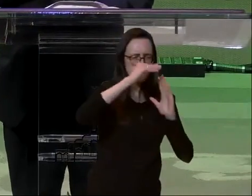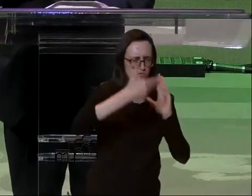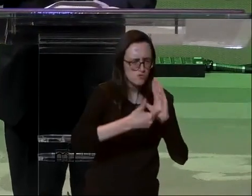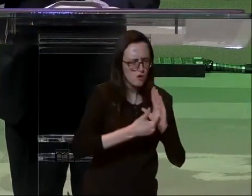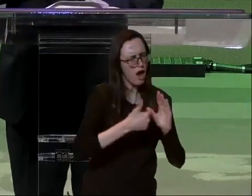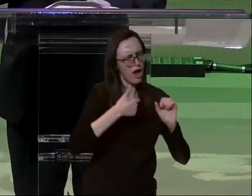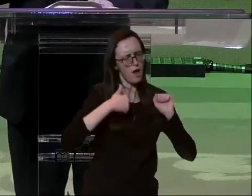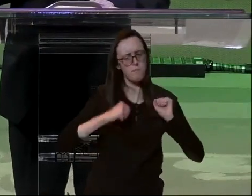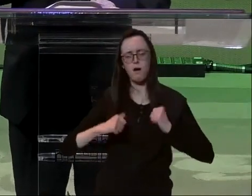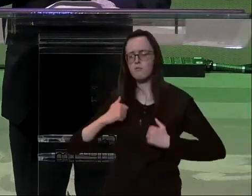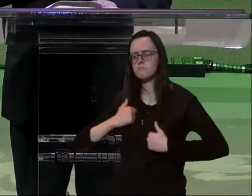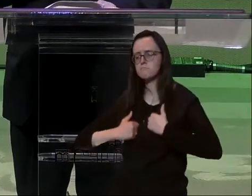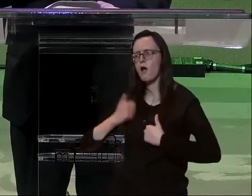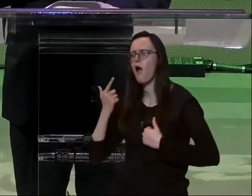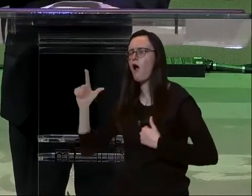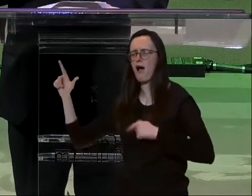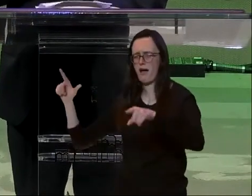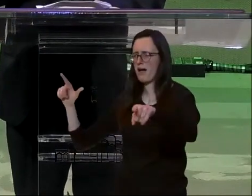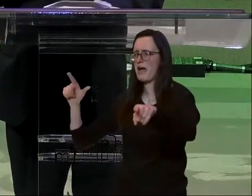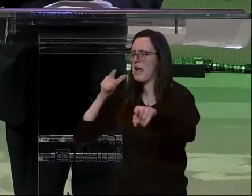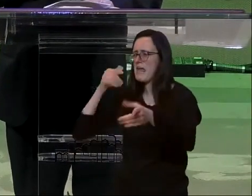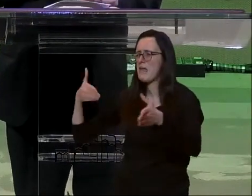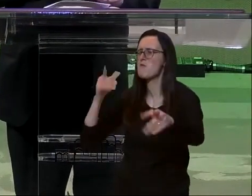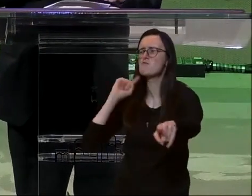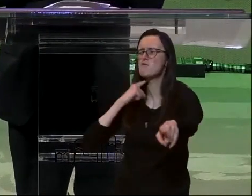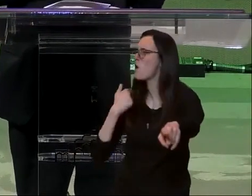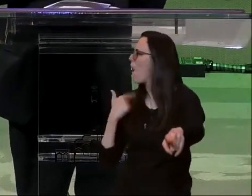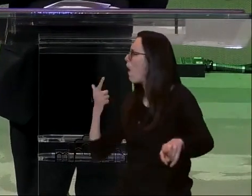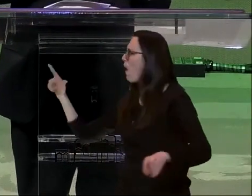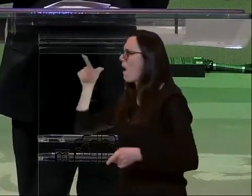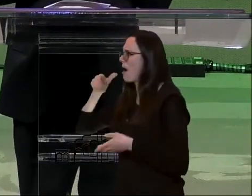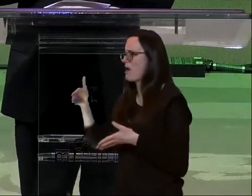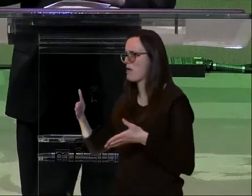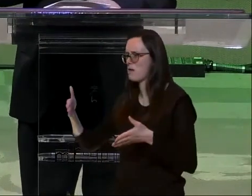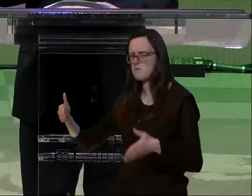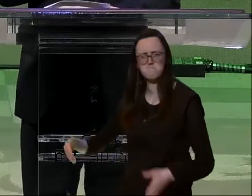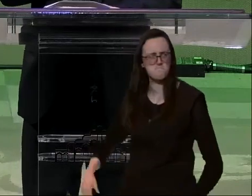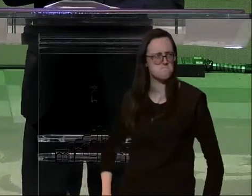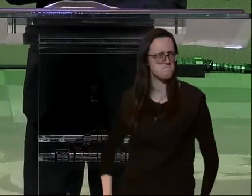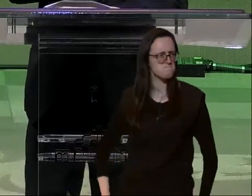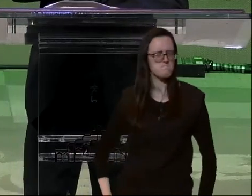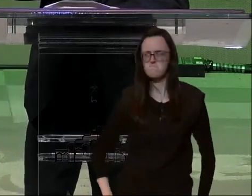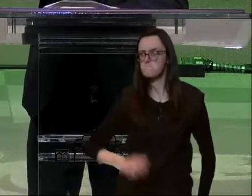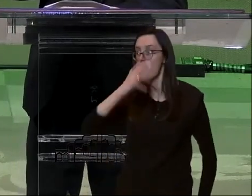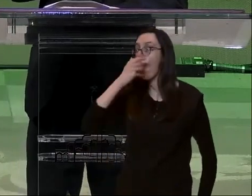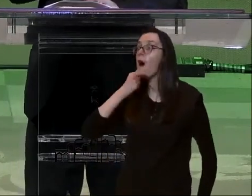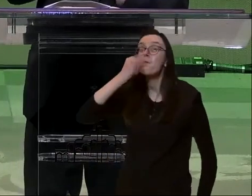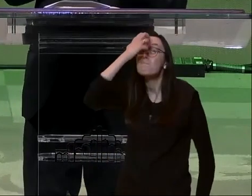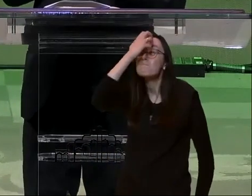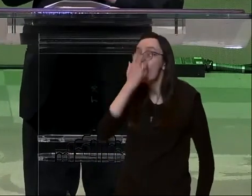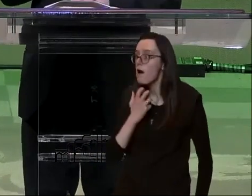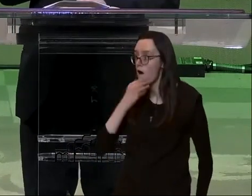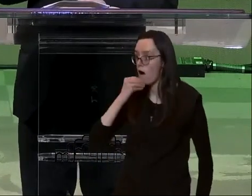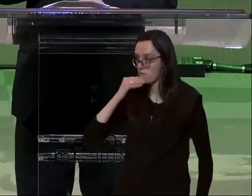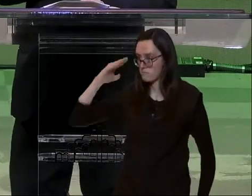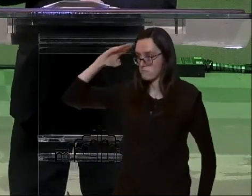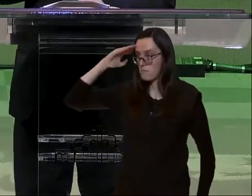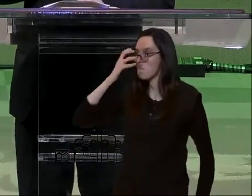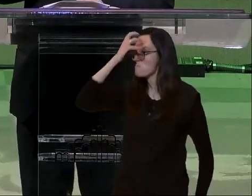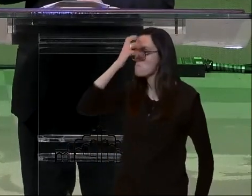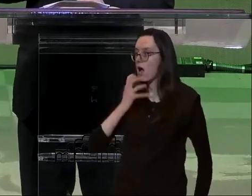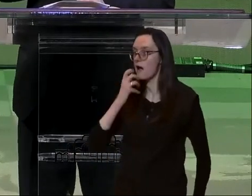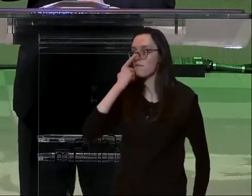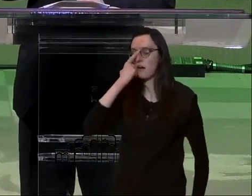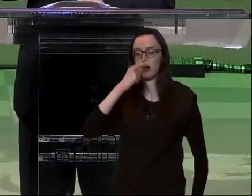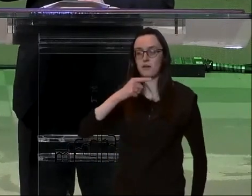eu lavar-me neles e ficar limpo? E voltou-se e foi com indignação. Então chegaram-se a ele os